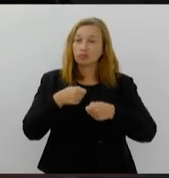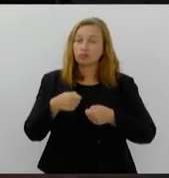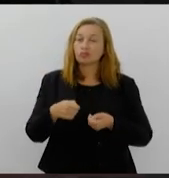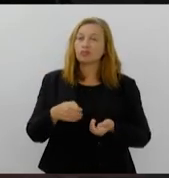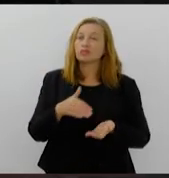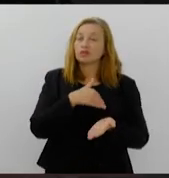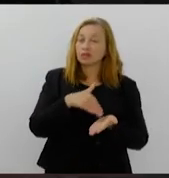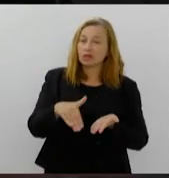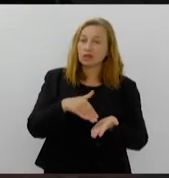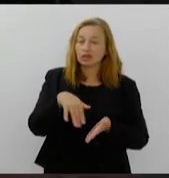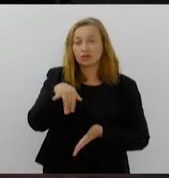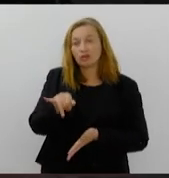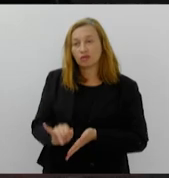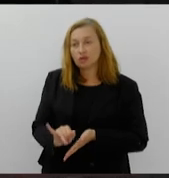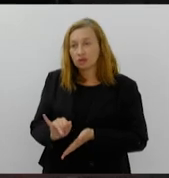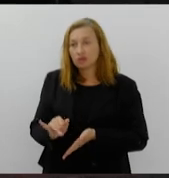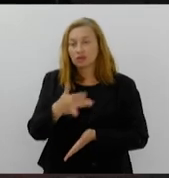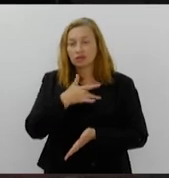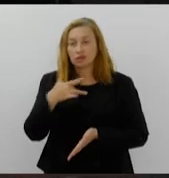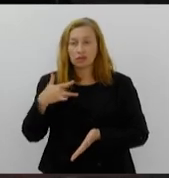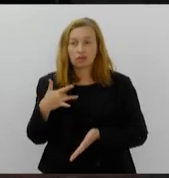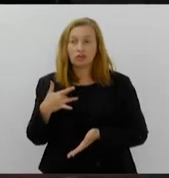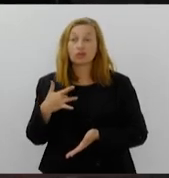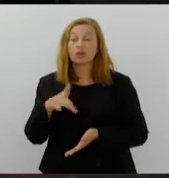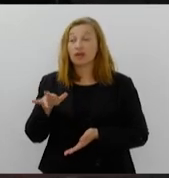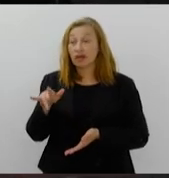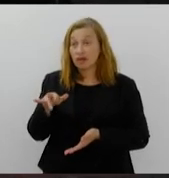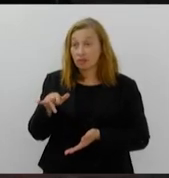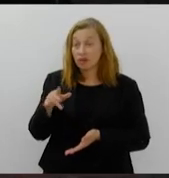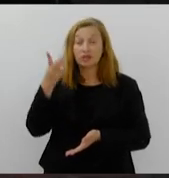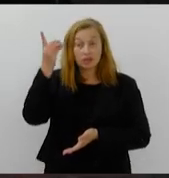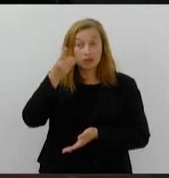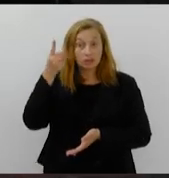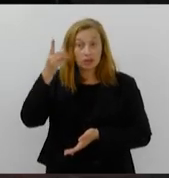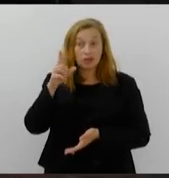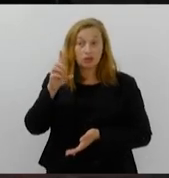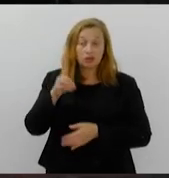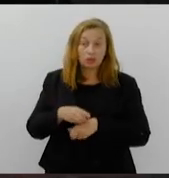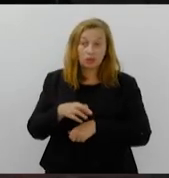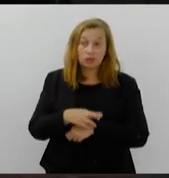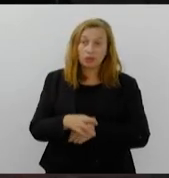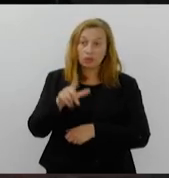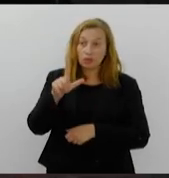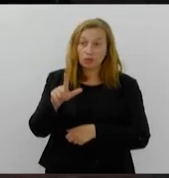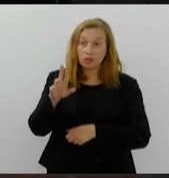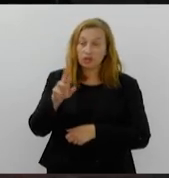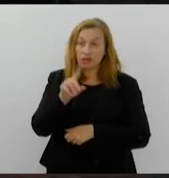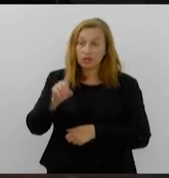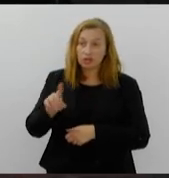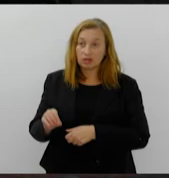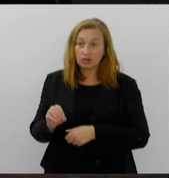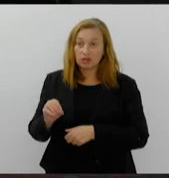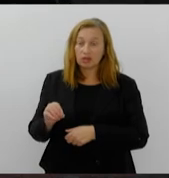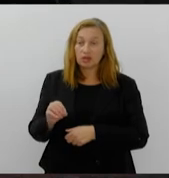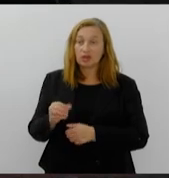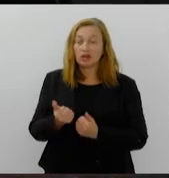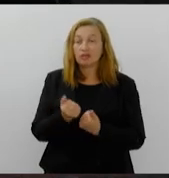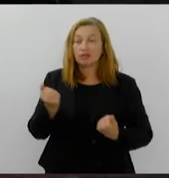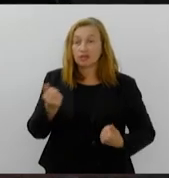Saúde de Nova Iguaçu, inclusive onde a irmã do deputado doutor Luizinho acabou de ser eleita vice-prefeita. E a outra